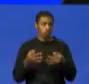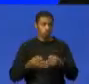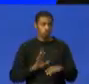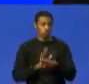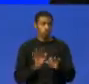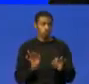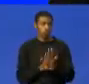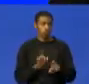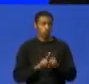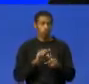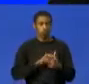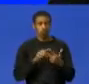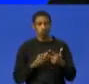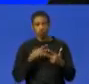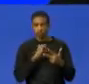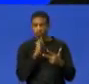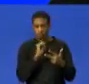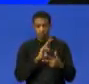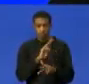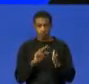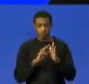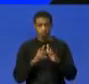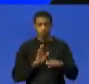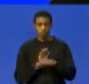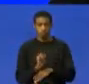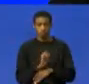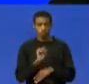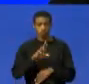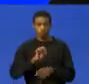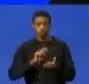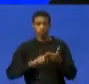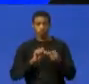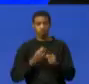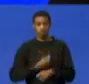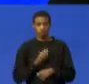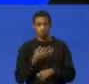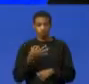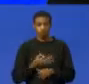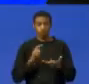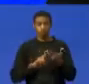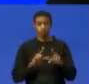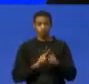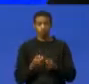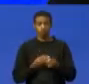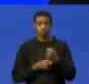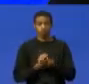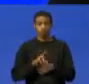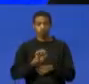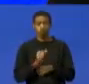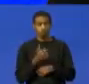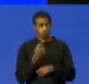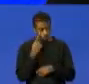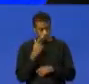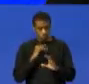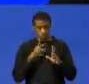resolutividade. Se divide em 3 pactos: o Pacto em Defesa do SUS, o Pacto pela Vida e o Pacto de Gestão do SUS. Né?